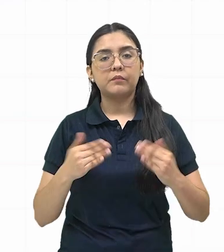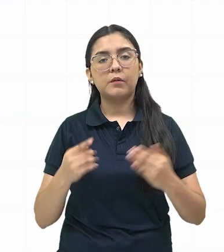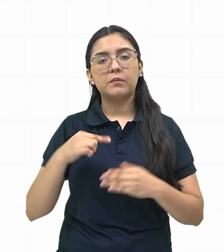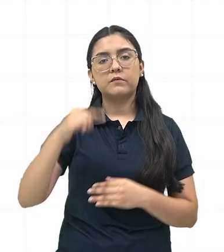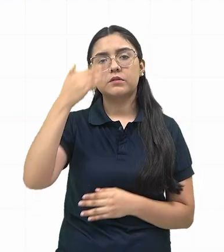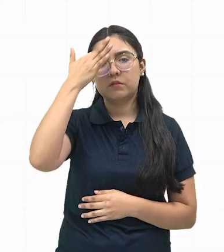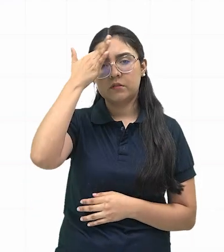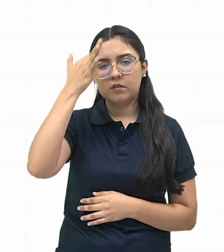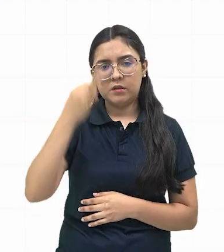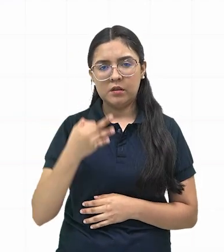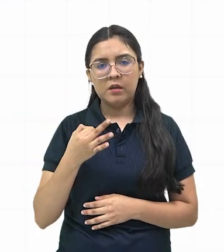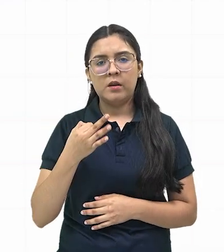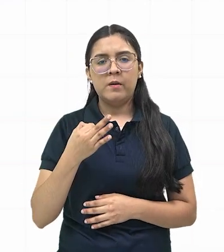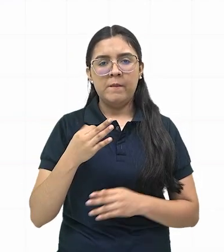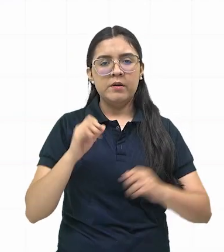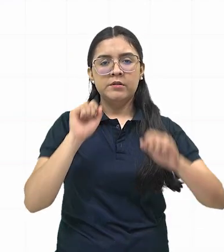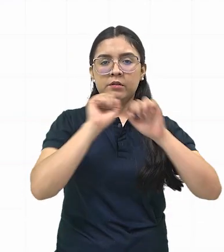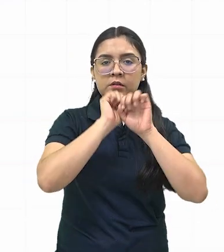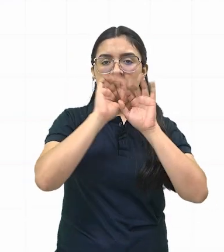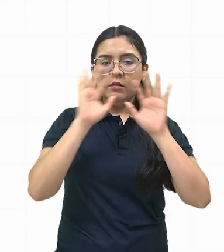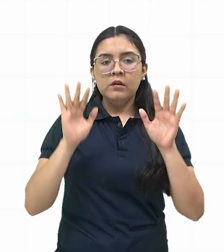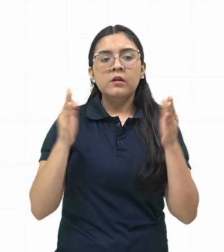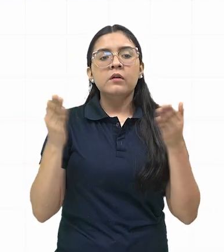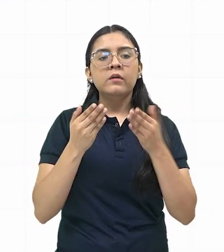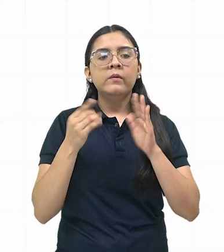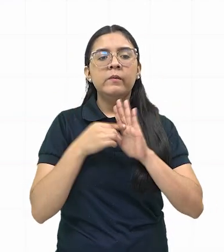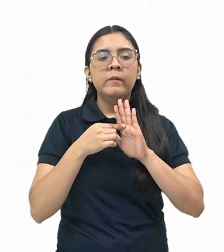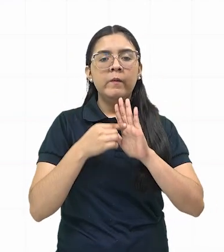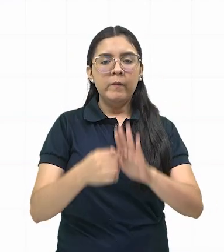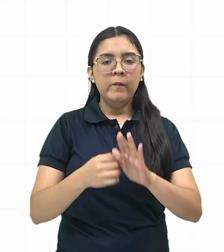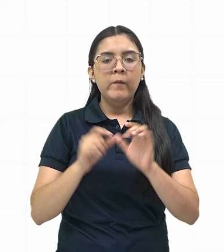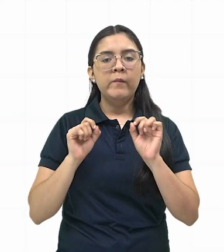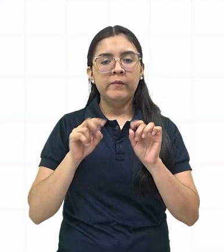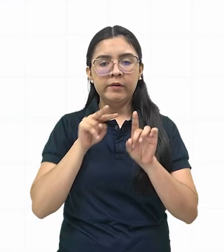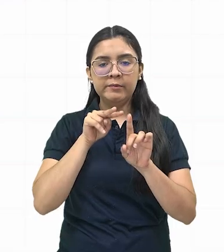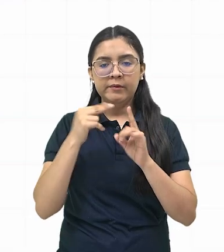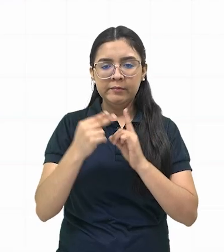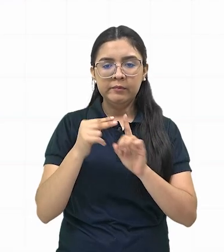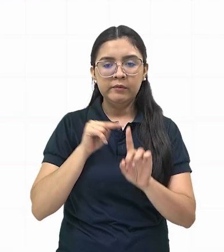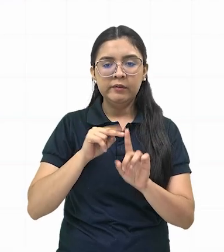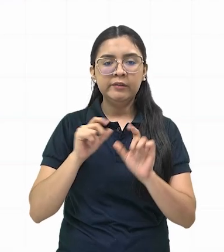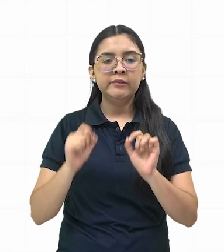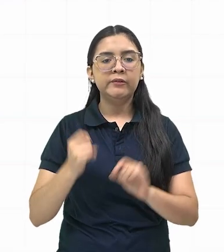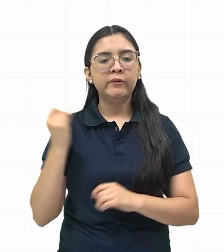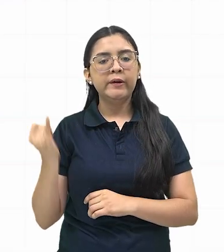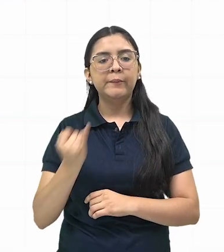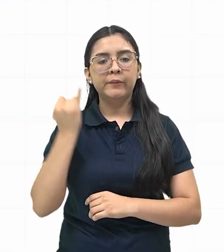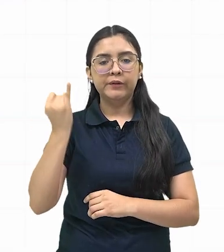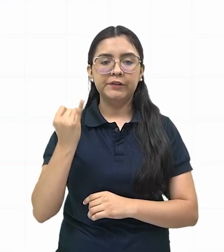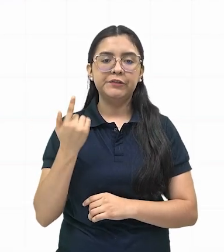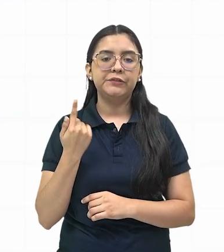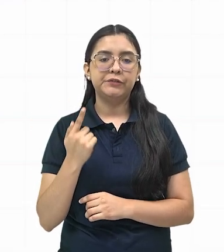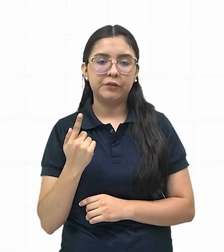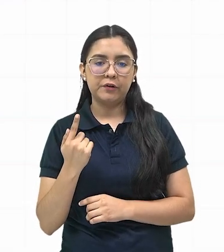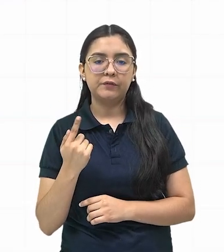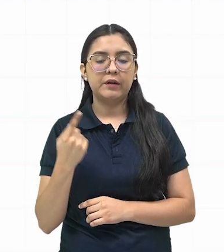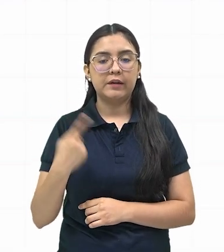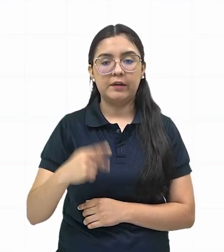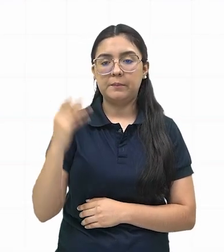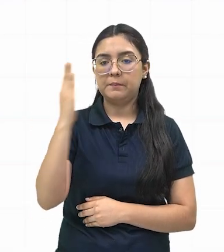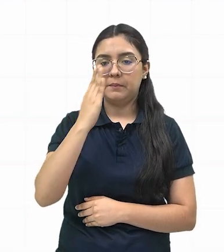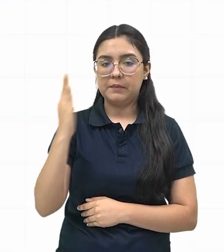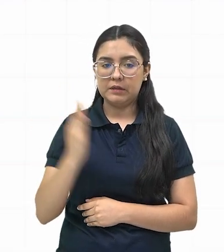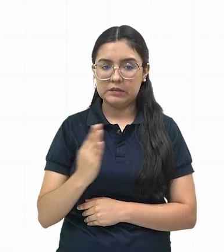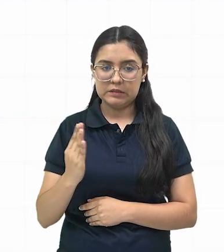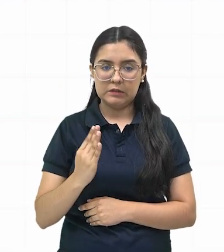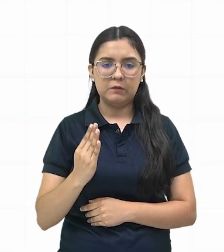pouco melhor em relação a essas questões, eu gostaria de tratar aqui com vocês das perspectivas de um importante geógrafo aqui do Brasil, né?